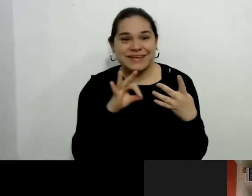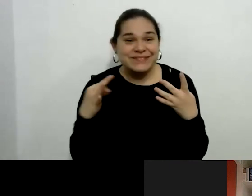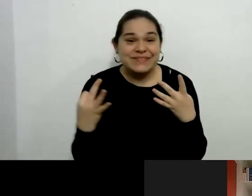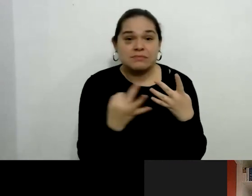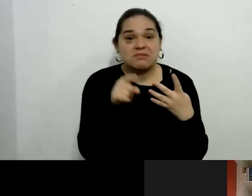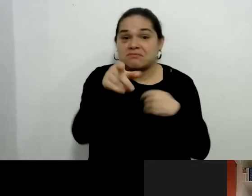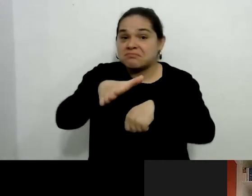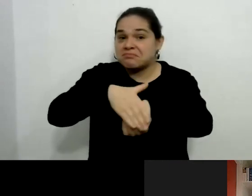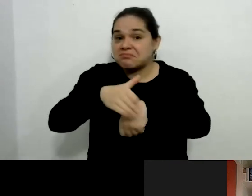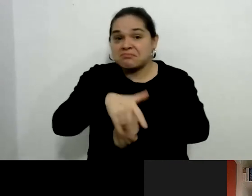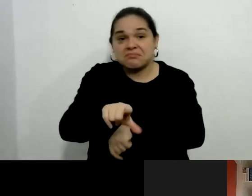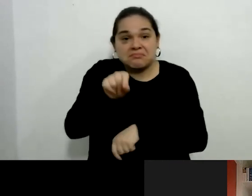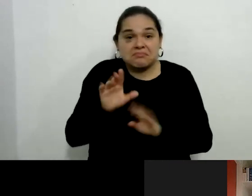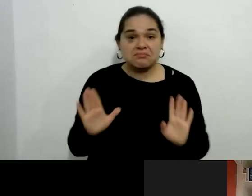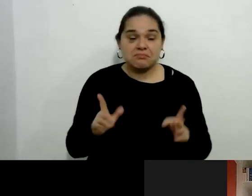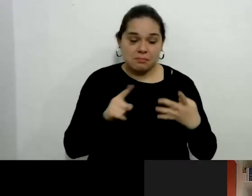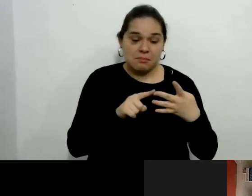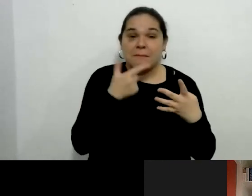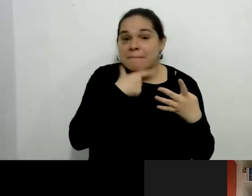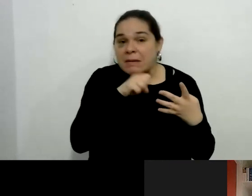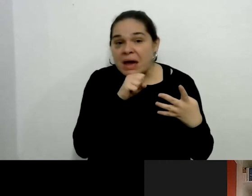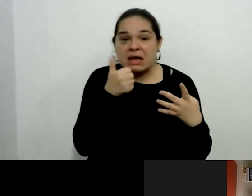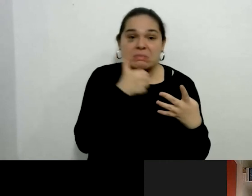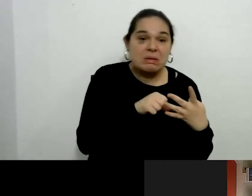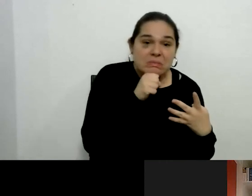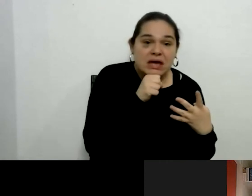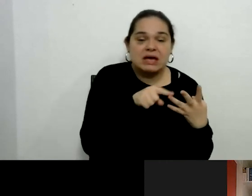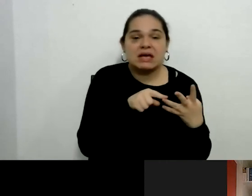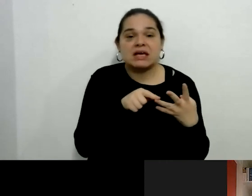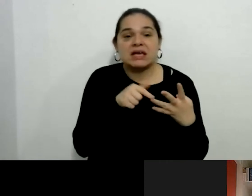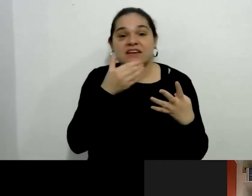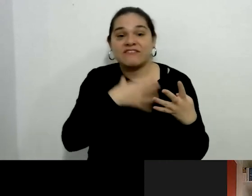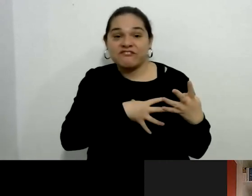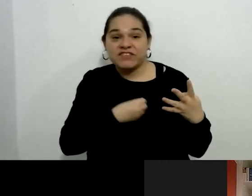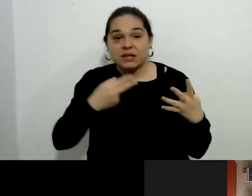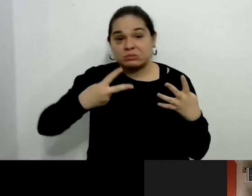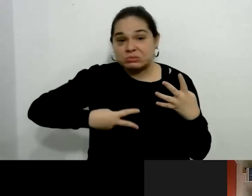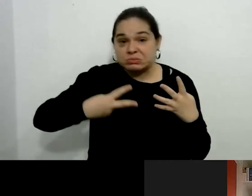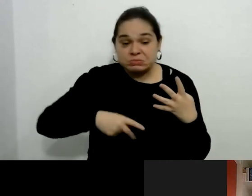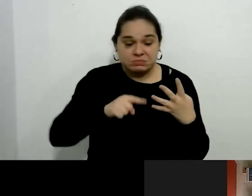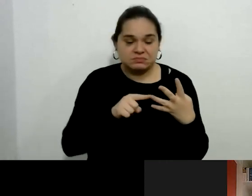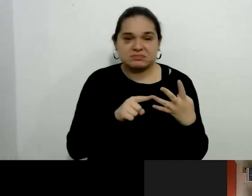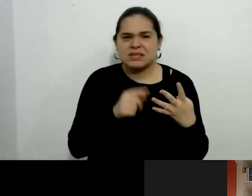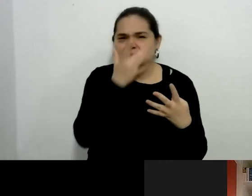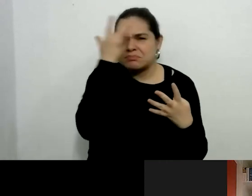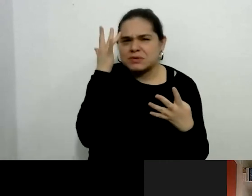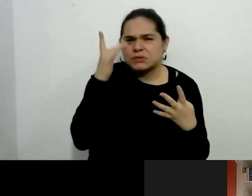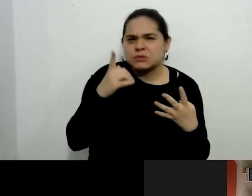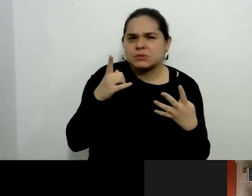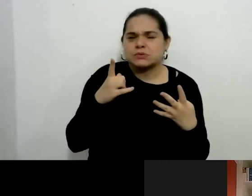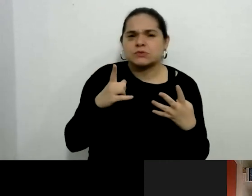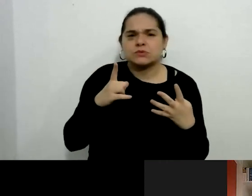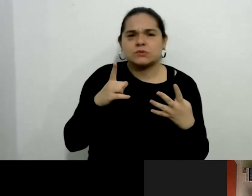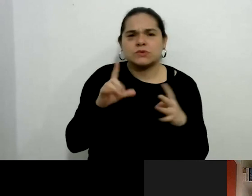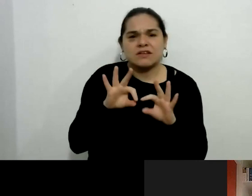escolha. Pode ser pai, pode ser mãe, pode ser enteado, pode ser alguém que esteja em outro estado e vocês queiram ajudar